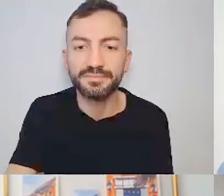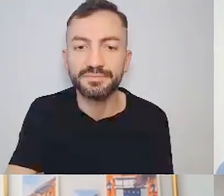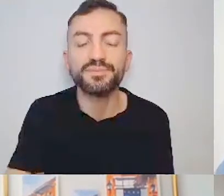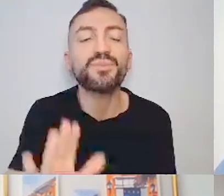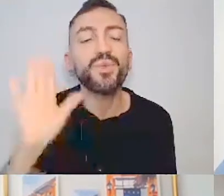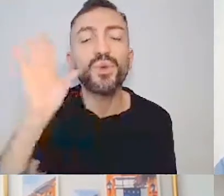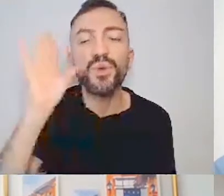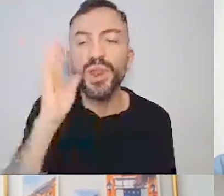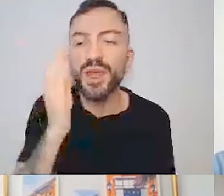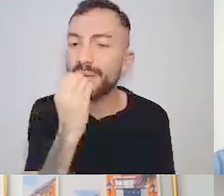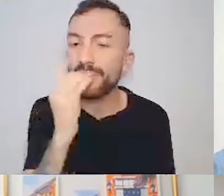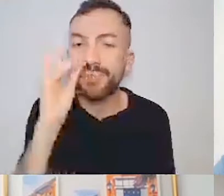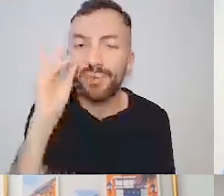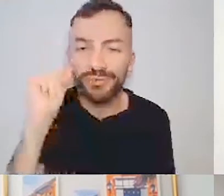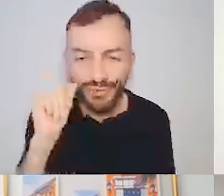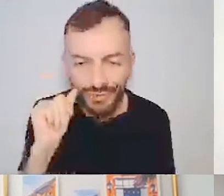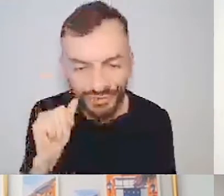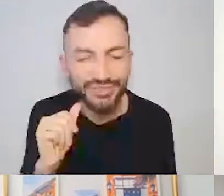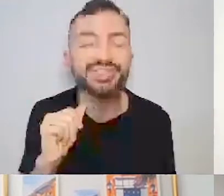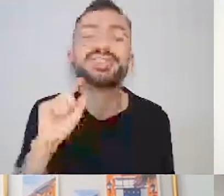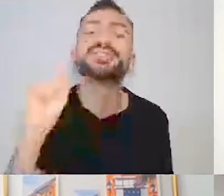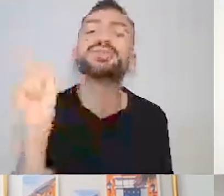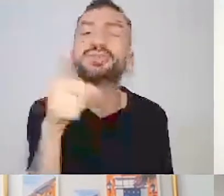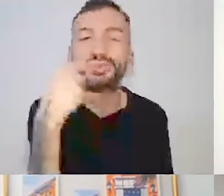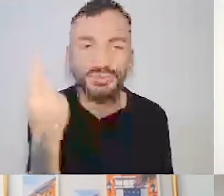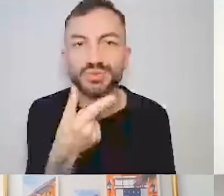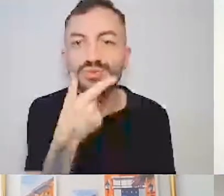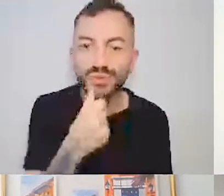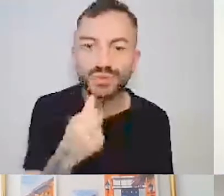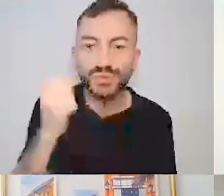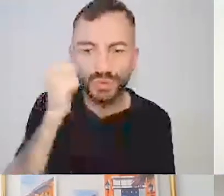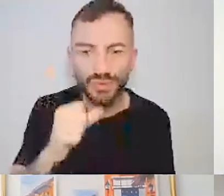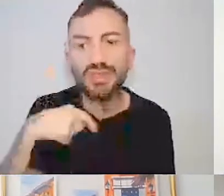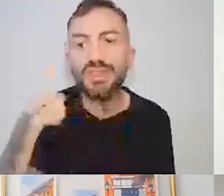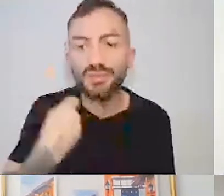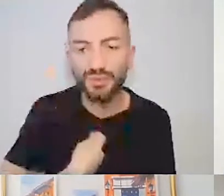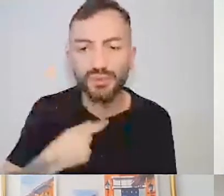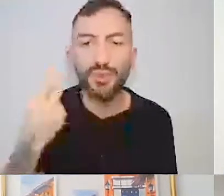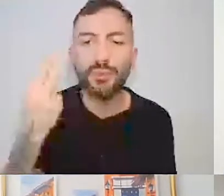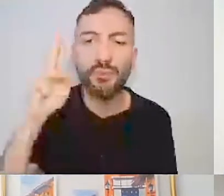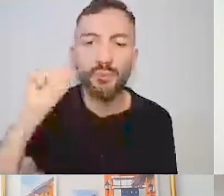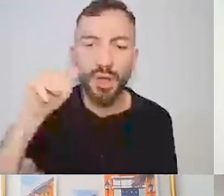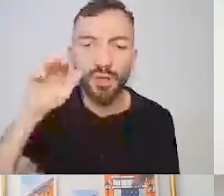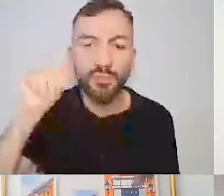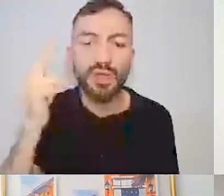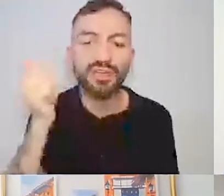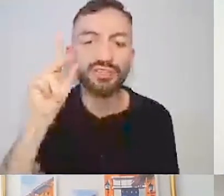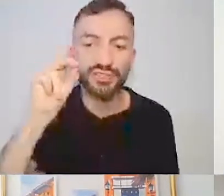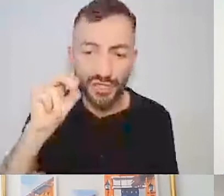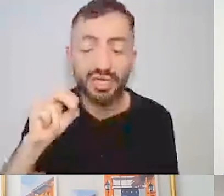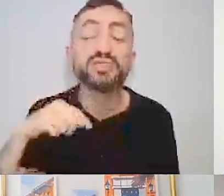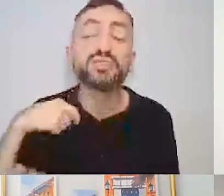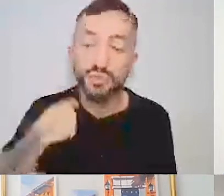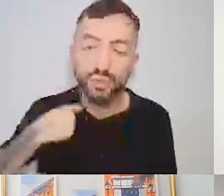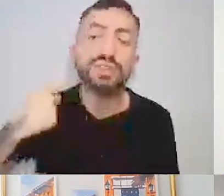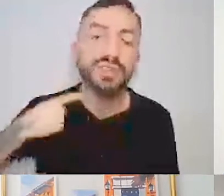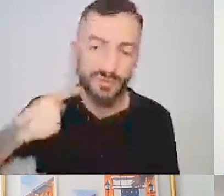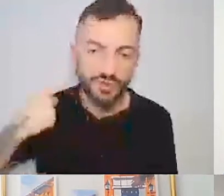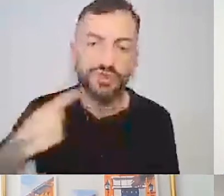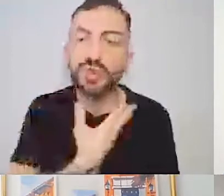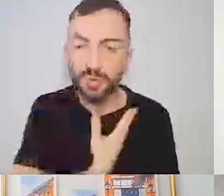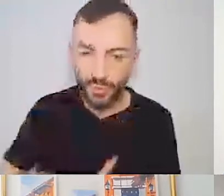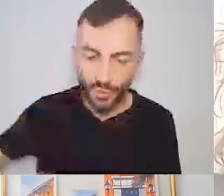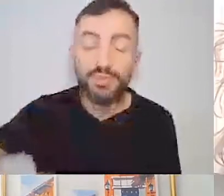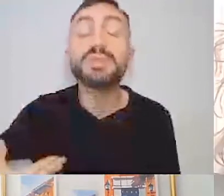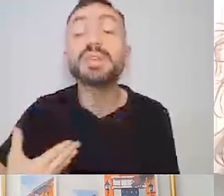Olá, bom dia a todas e todos. Sou Paula Machado, defensora pública. Hoje estou como